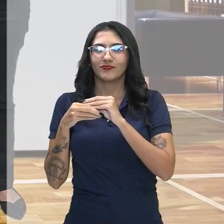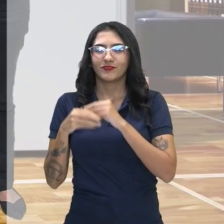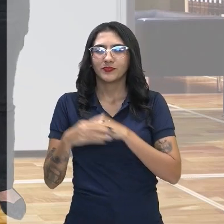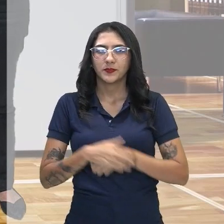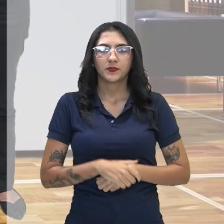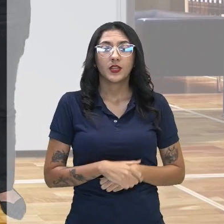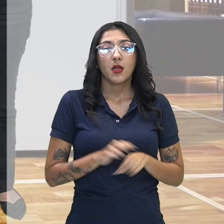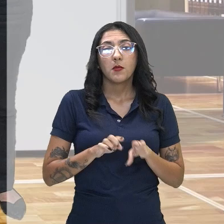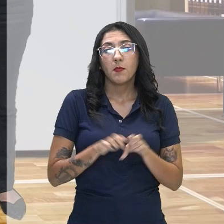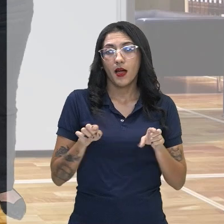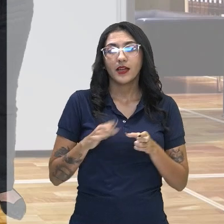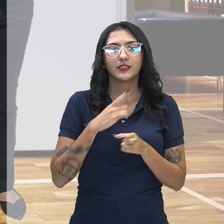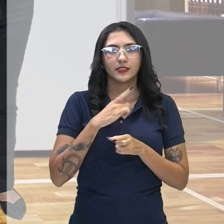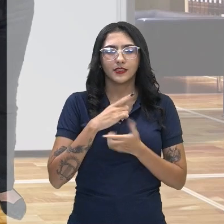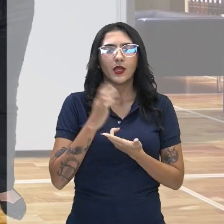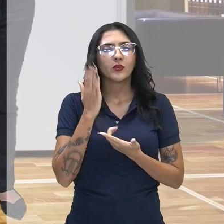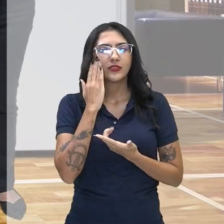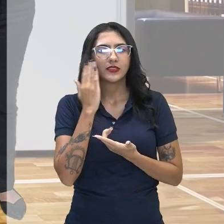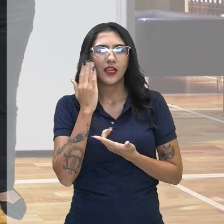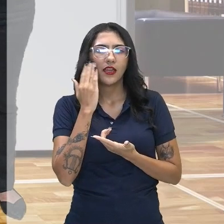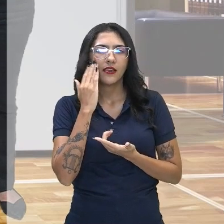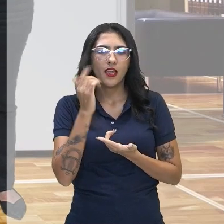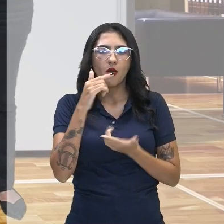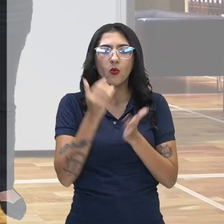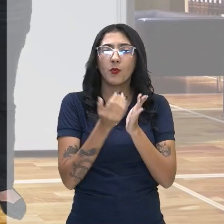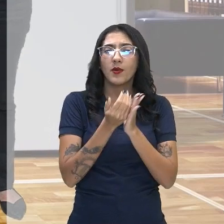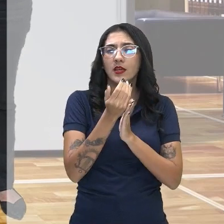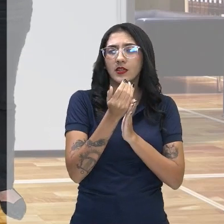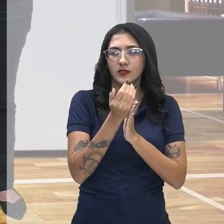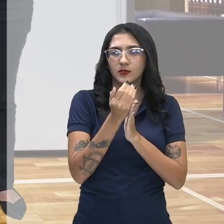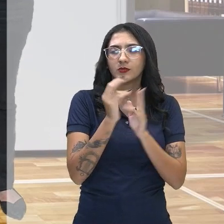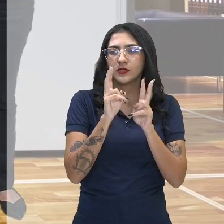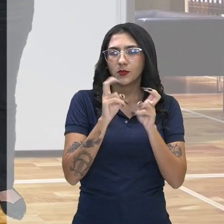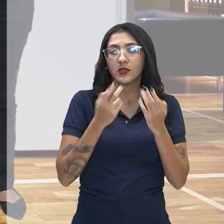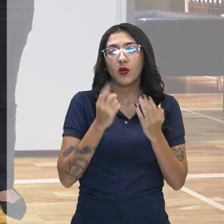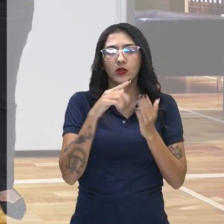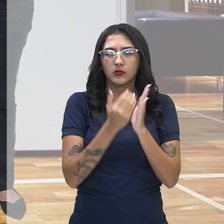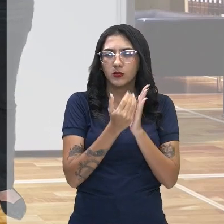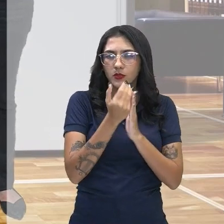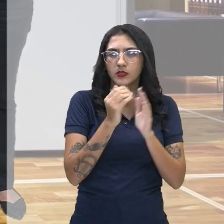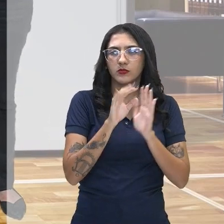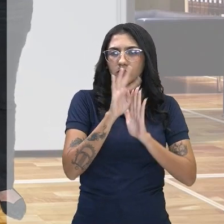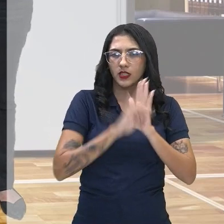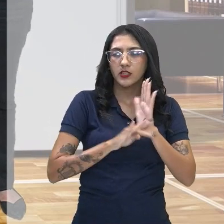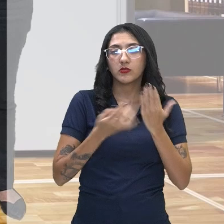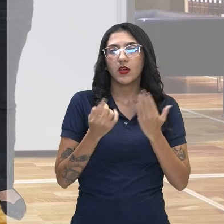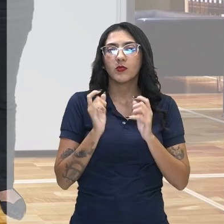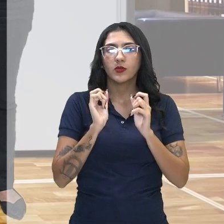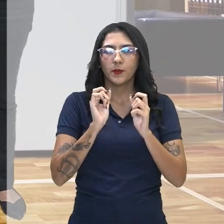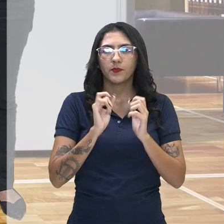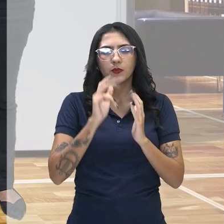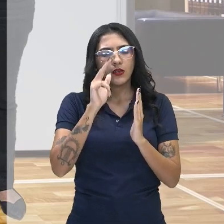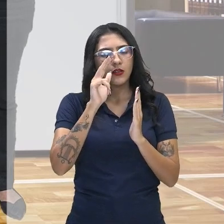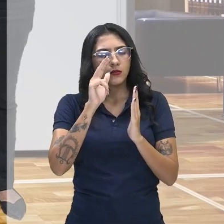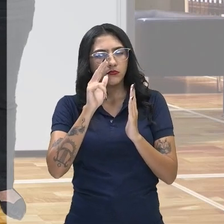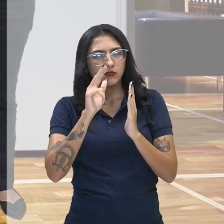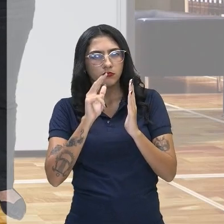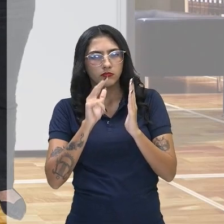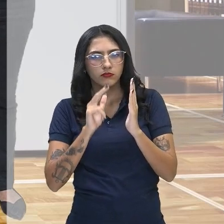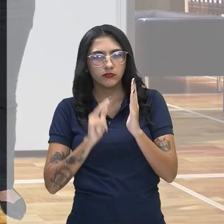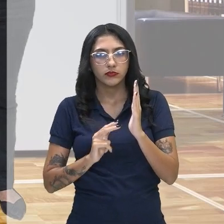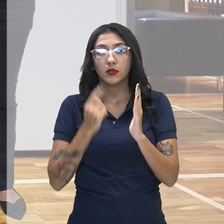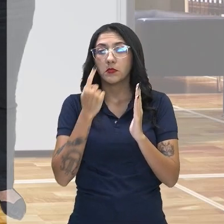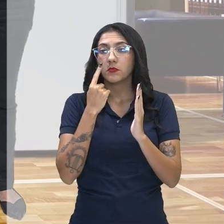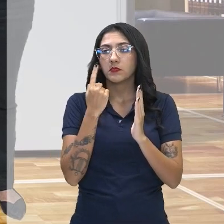com certeza, tem a parte da introdução, ok? Então, lá na introdução também você faz a mesma ideia, né? Faz essa sequência.